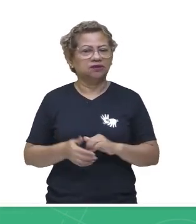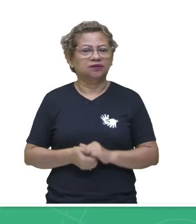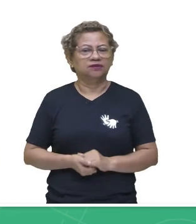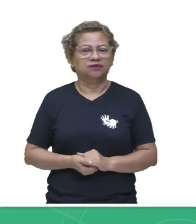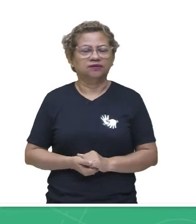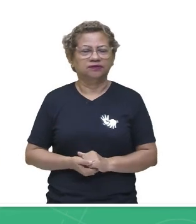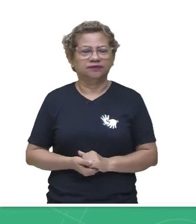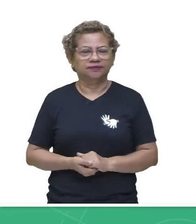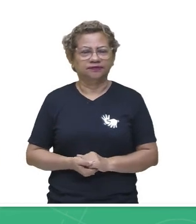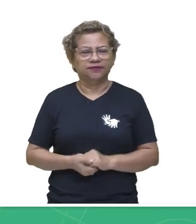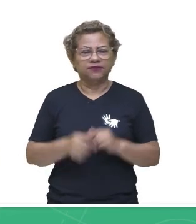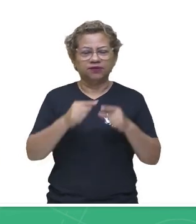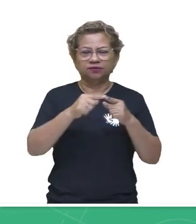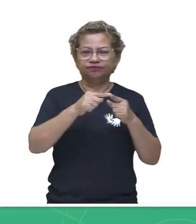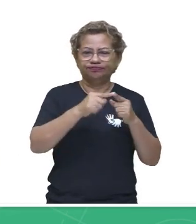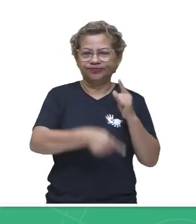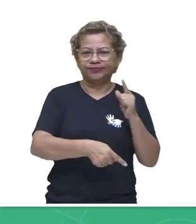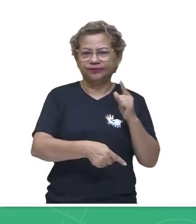instituições sérias.